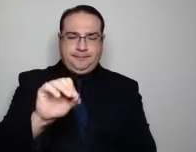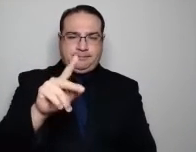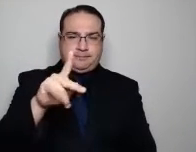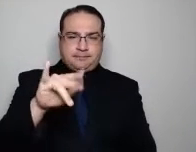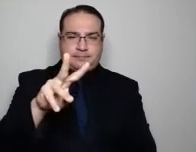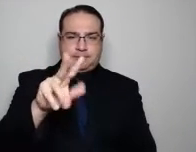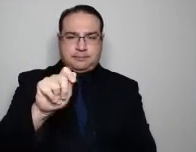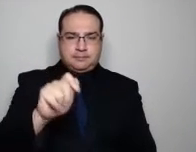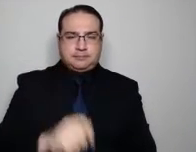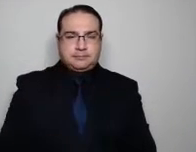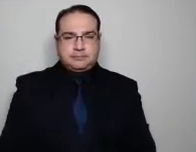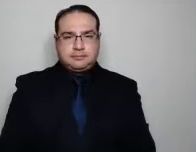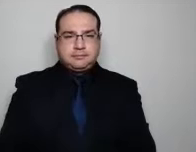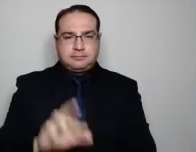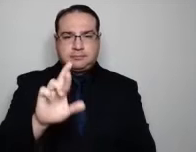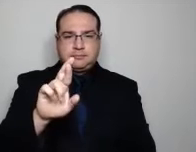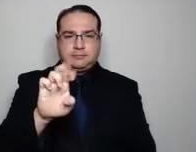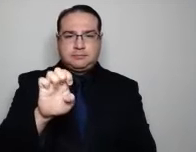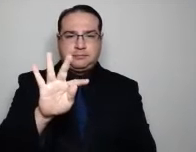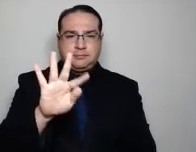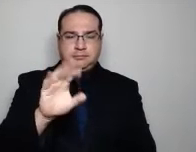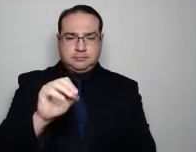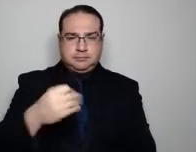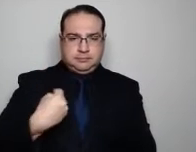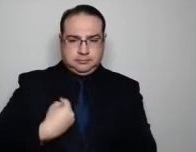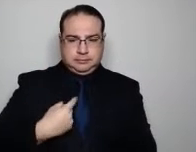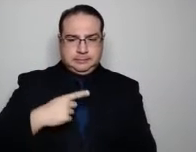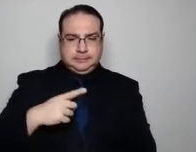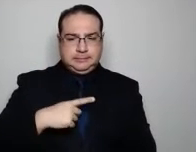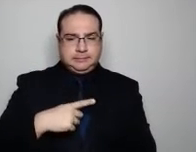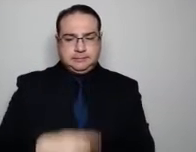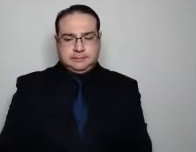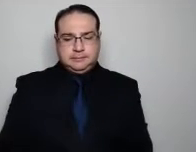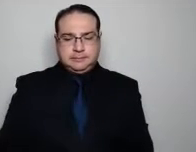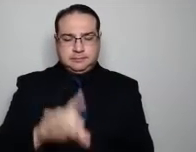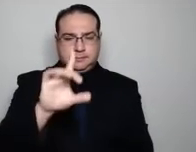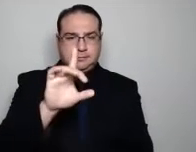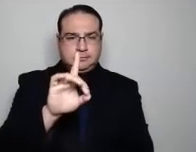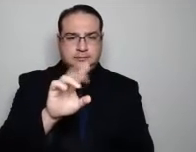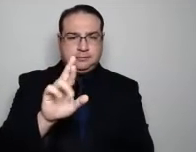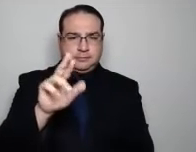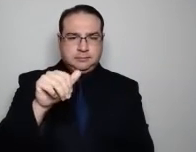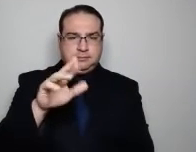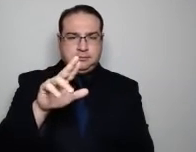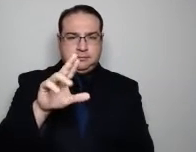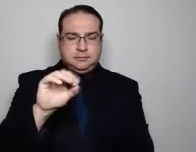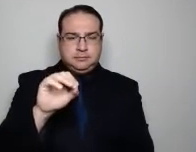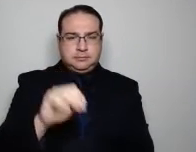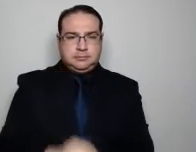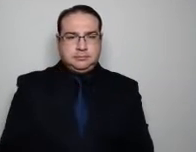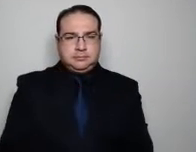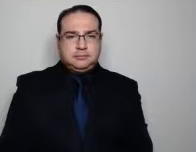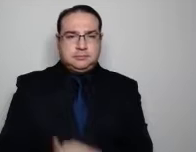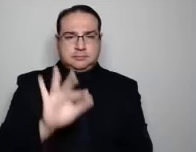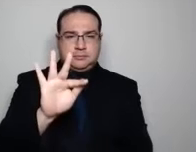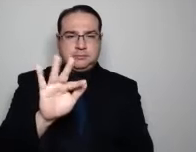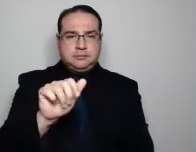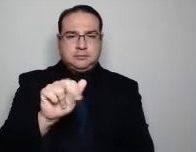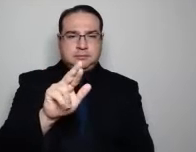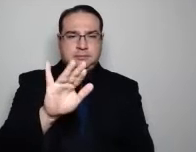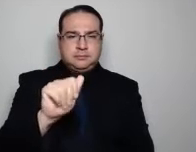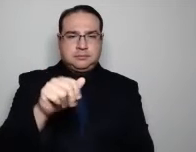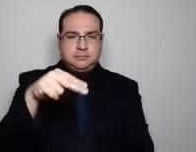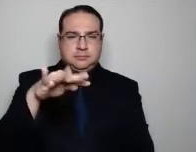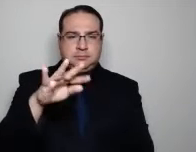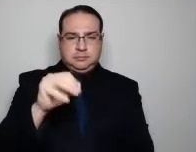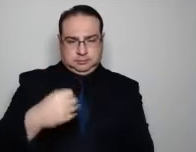Renato Mares, né, está presente, e doutor Murilo de Faria Neto. Doutor Murilo, está presente?